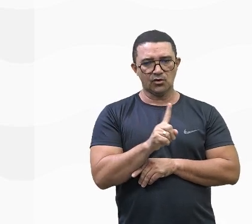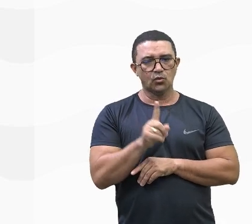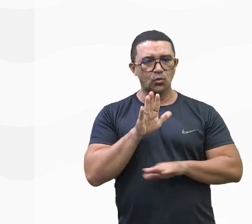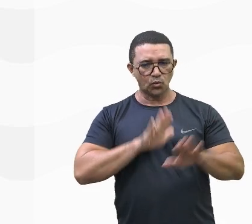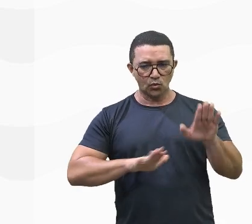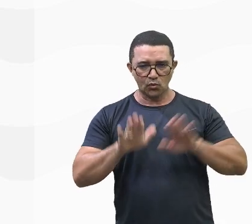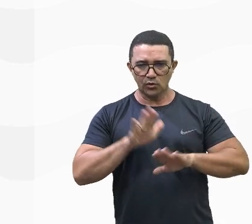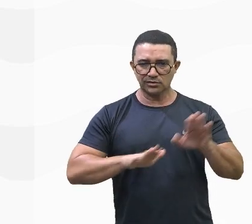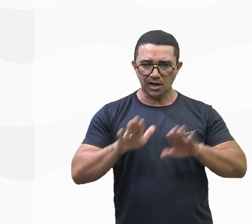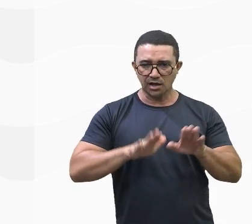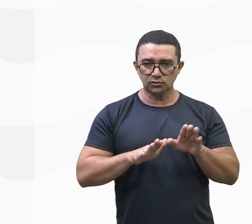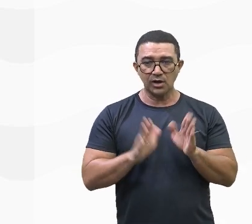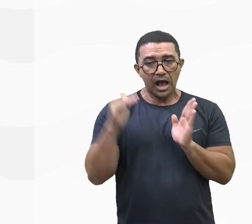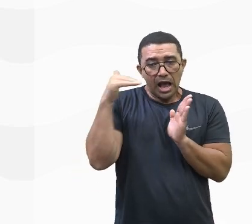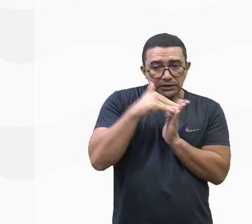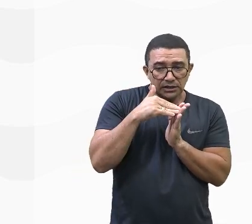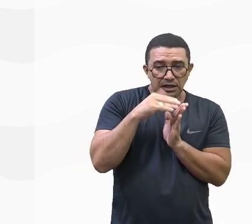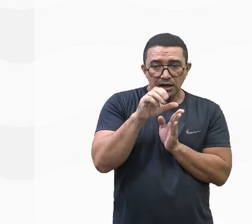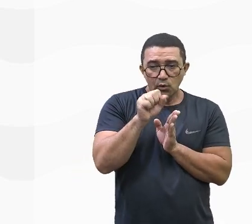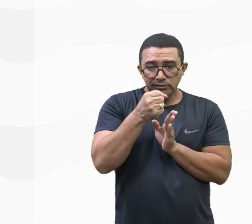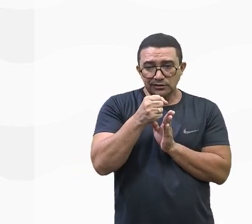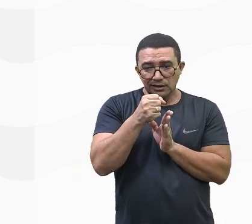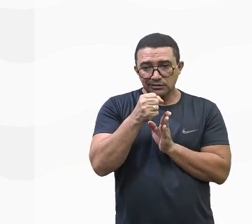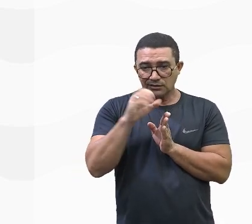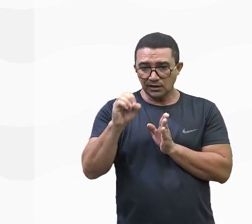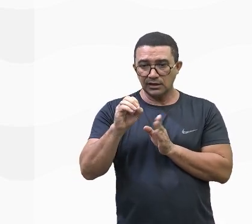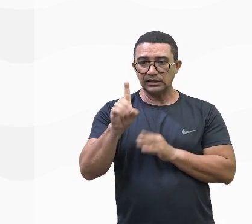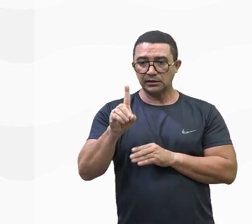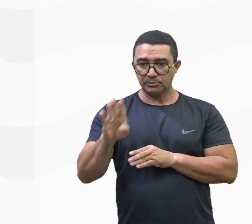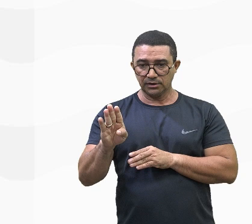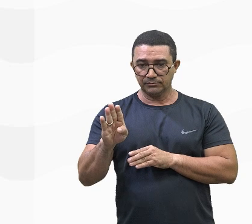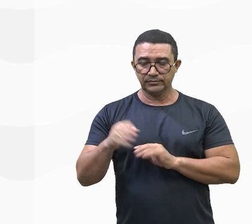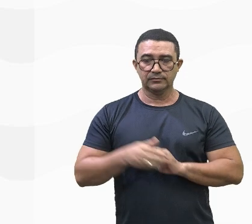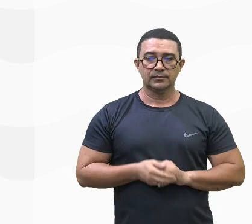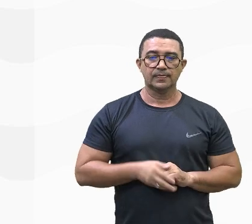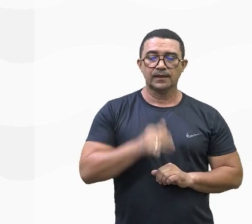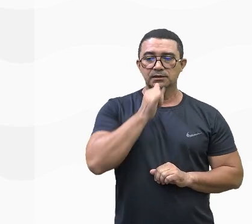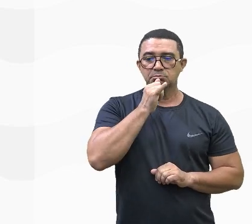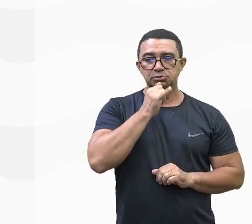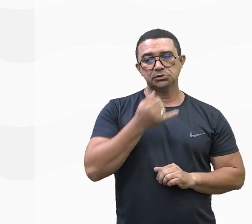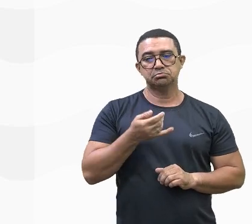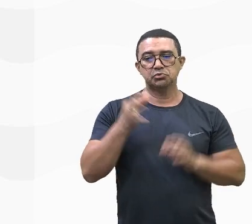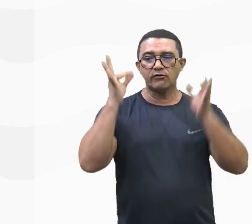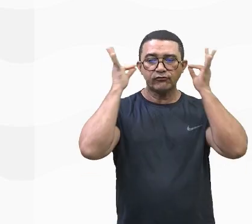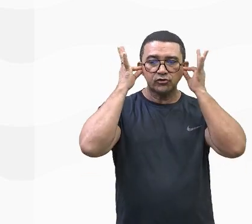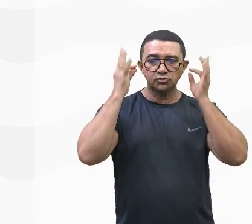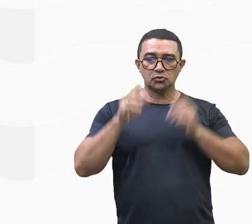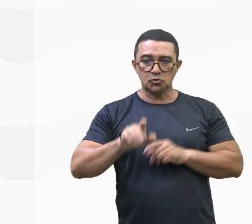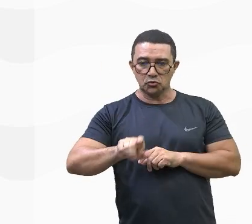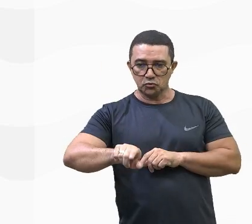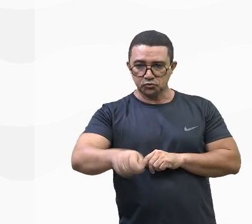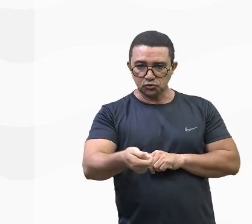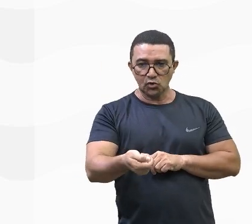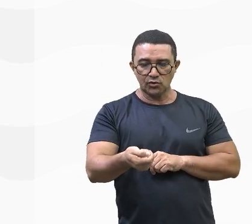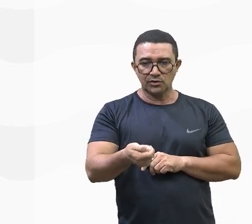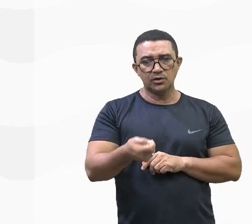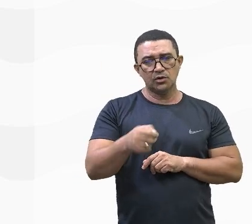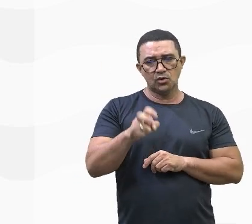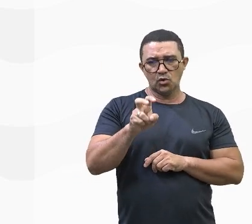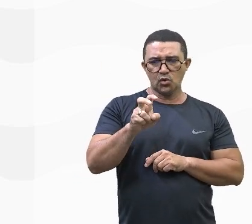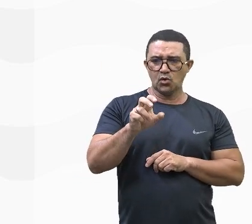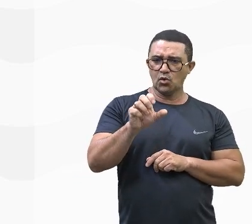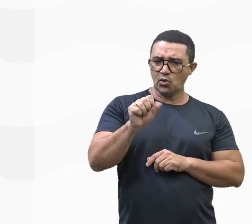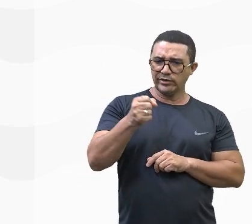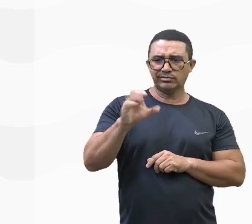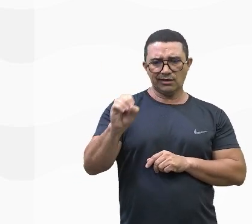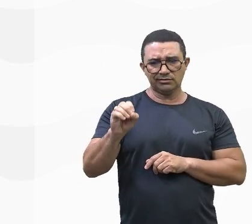atinja mais do que 80 decibéis, por exemplo. Ok? Se o aparelho te dá até 100%, use 50%, está ótimo. O ideal